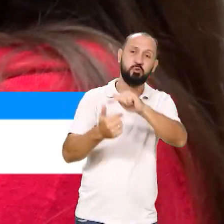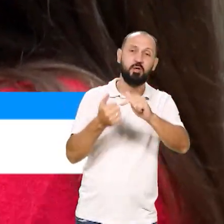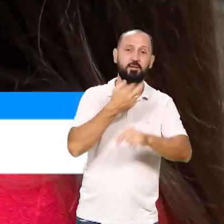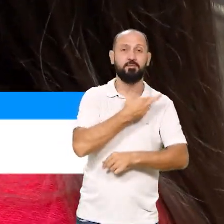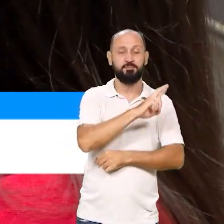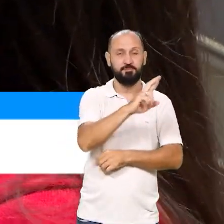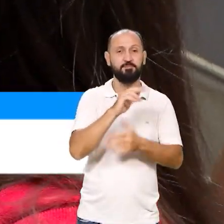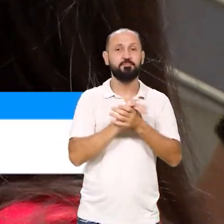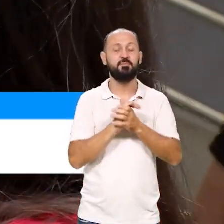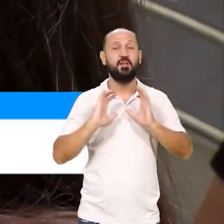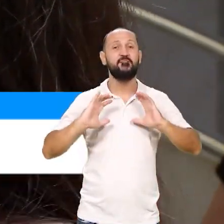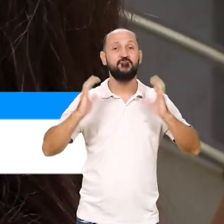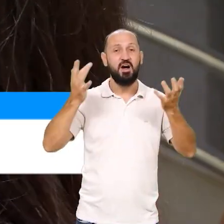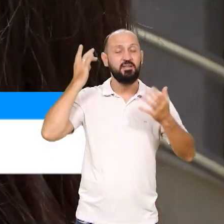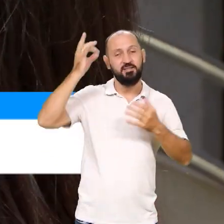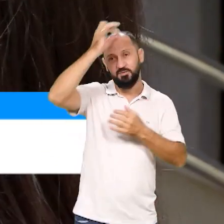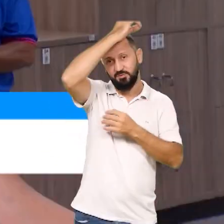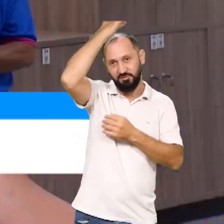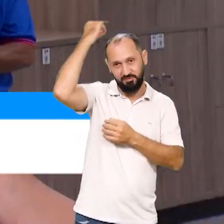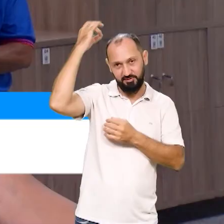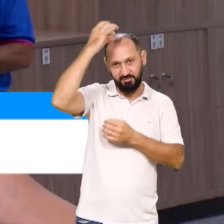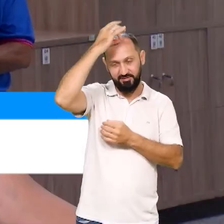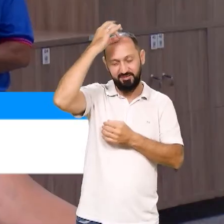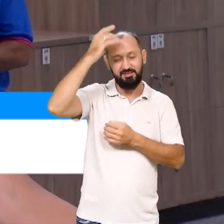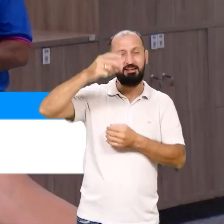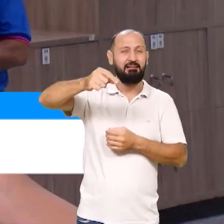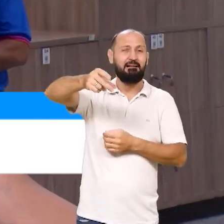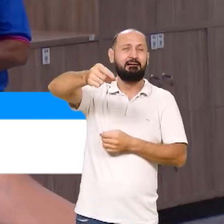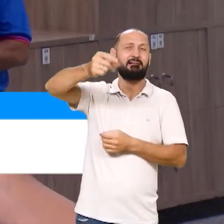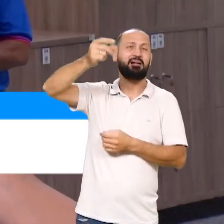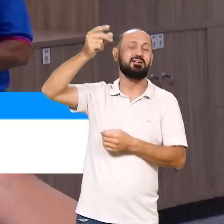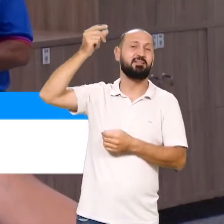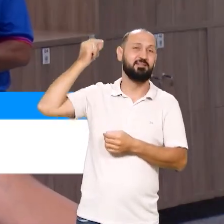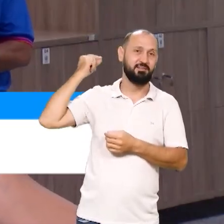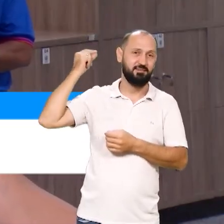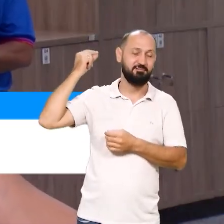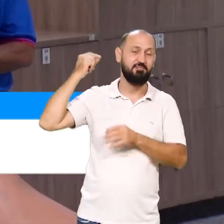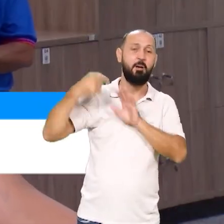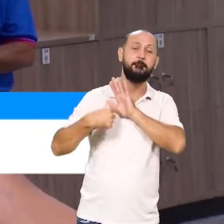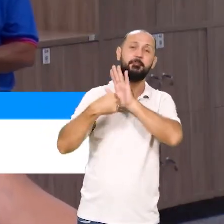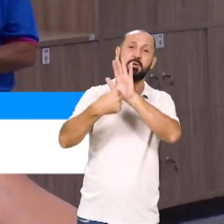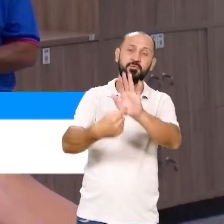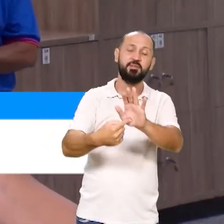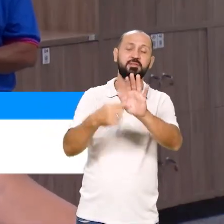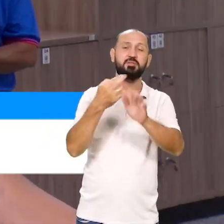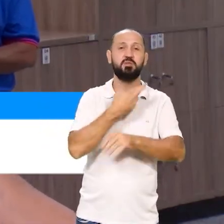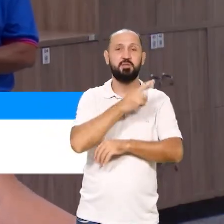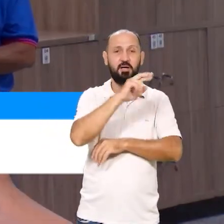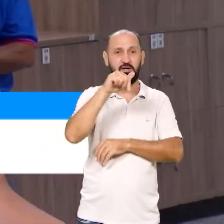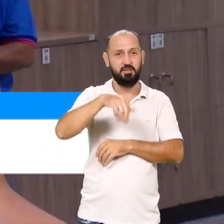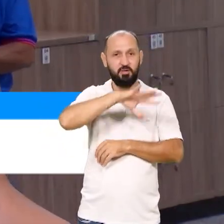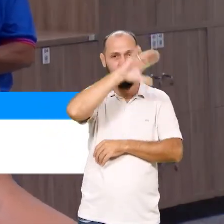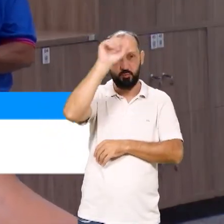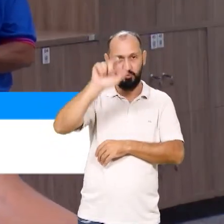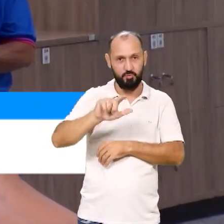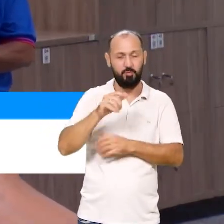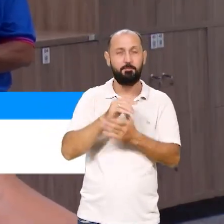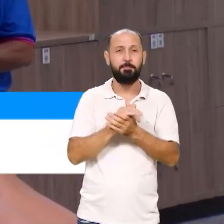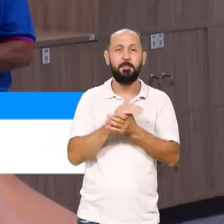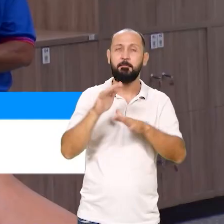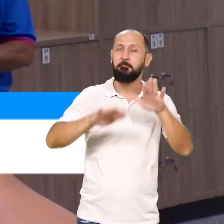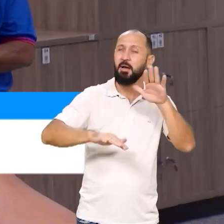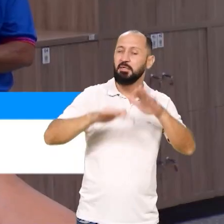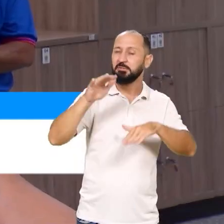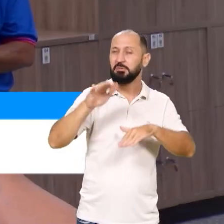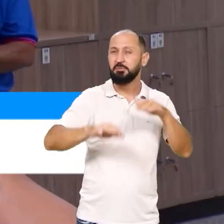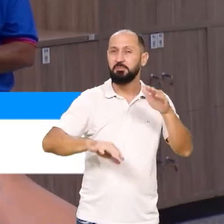desta forma a tradição religiosa. A Festa do Divino Espírito Santo é a mais antiga manifestação religiosa no